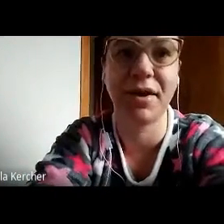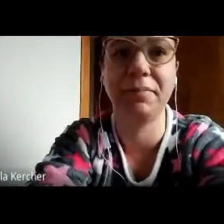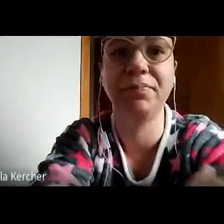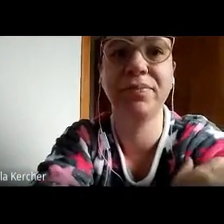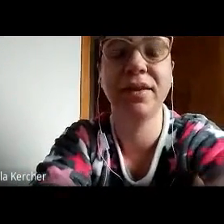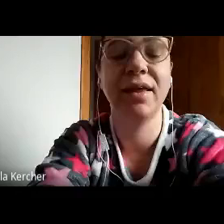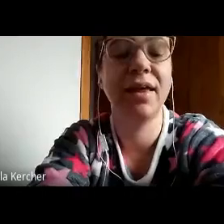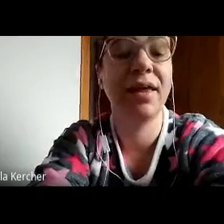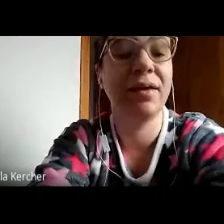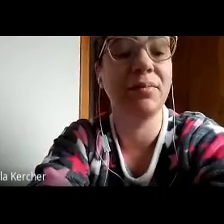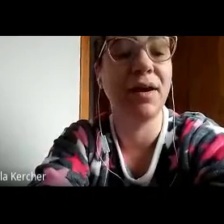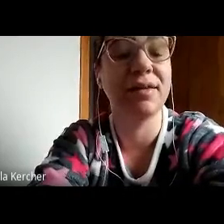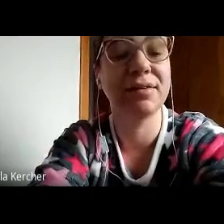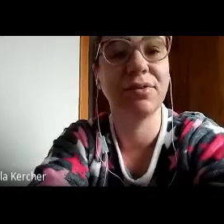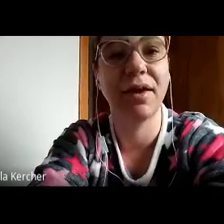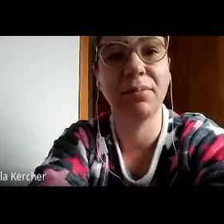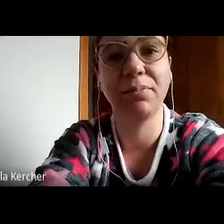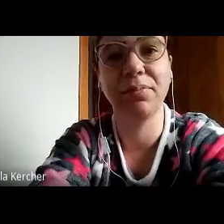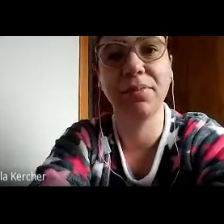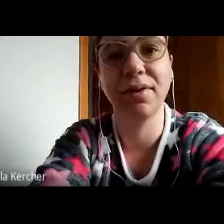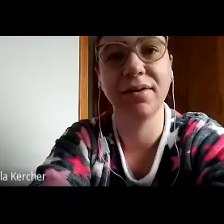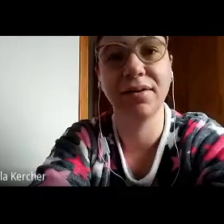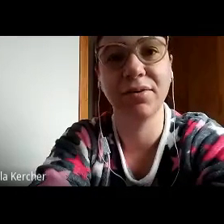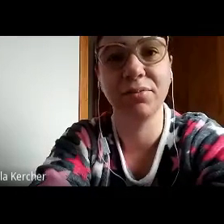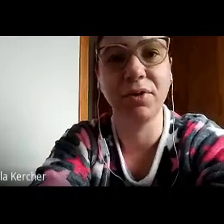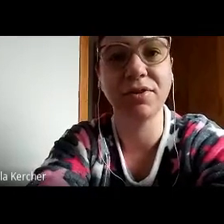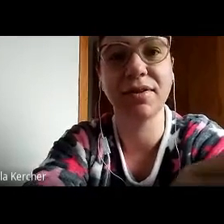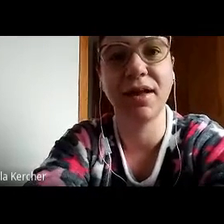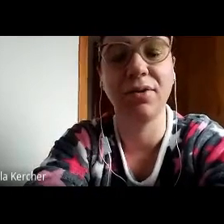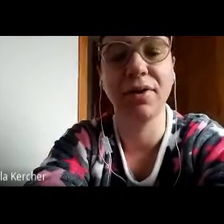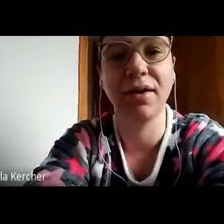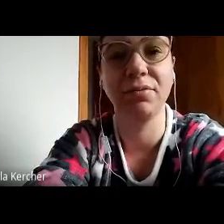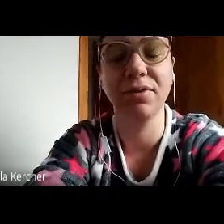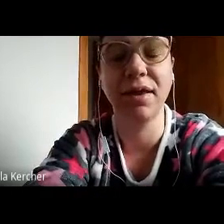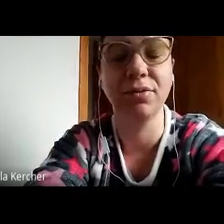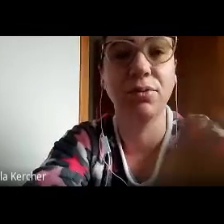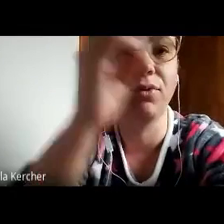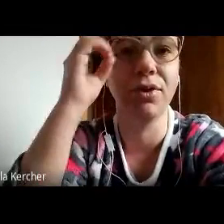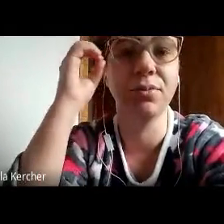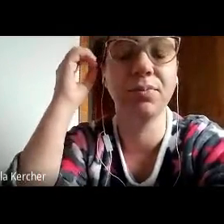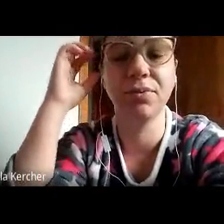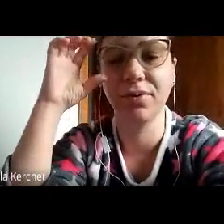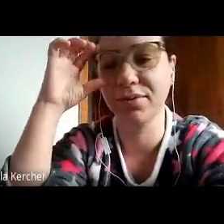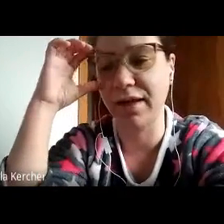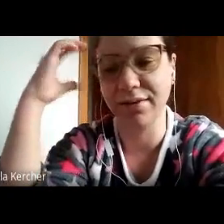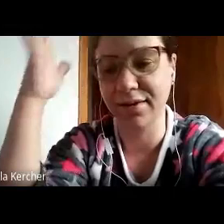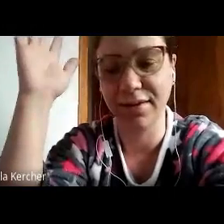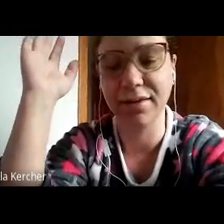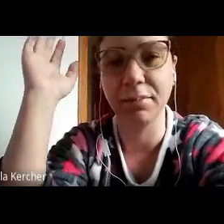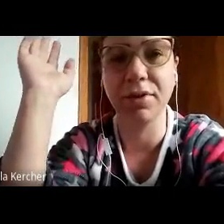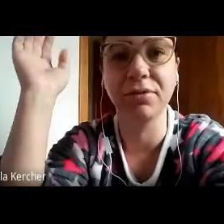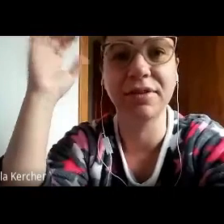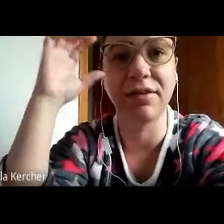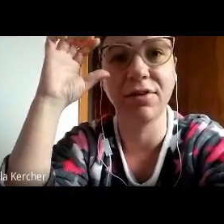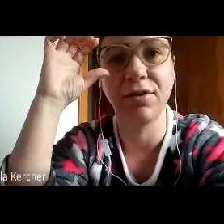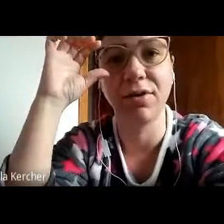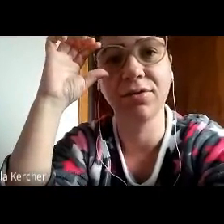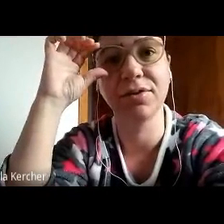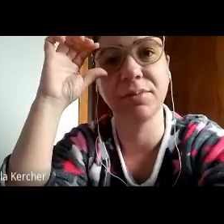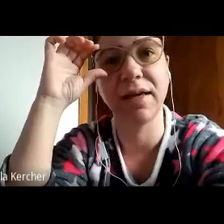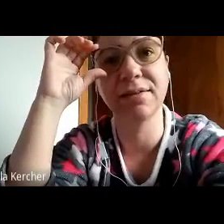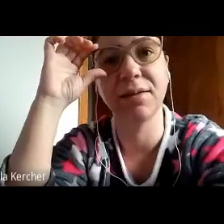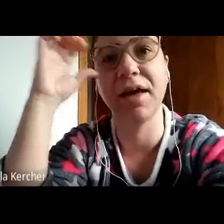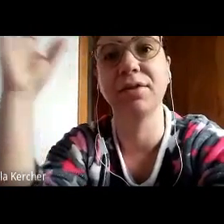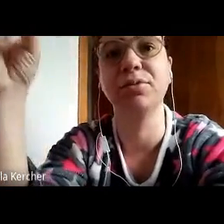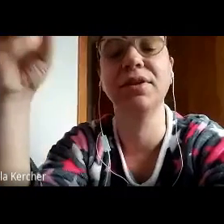Grande. Bagé. Rio Mas Grande. o meu sinal é um D no olho. Naquele tempo eu não usava